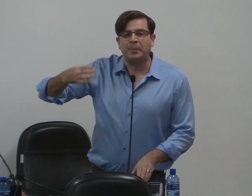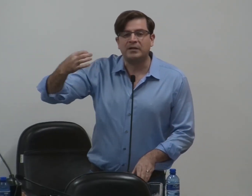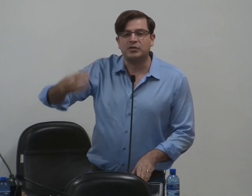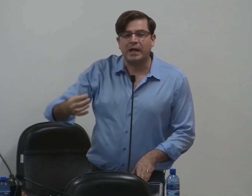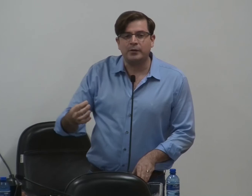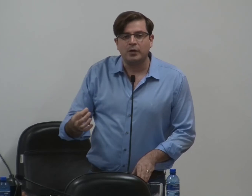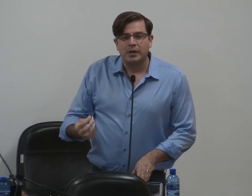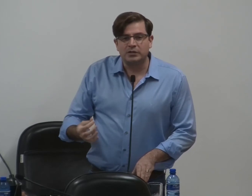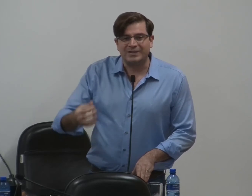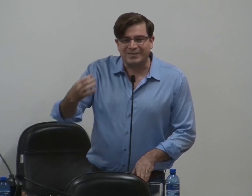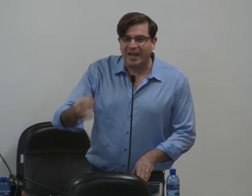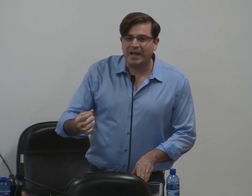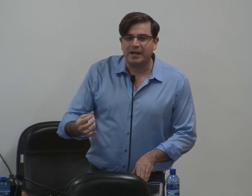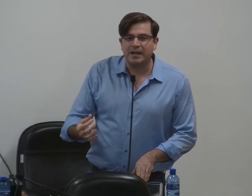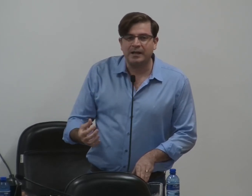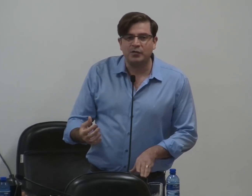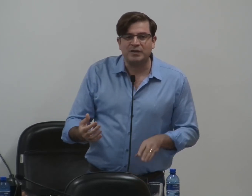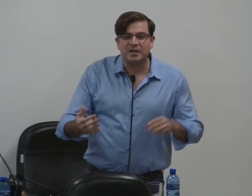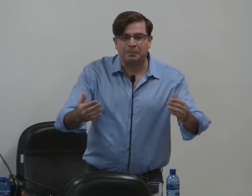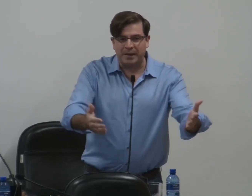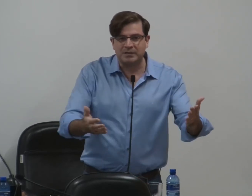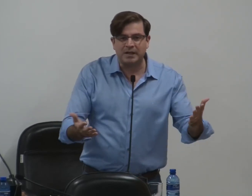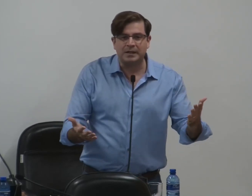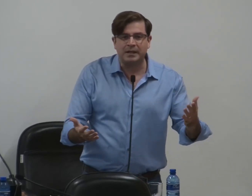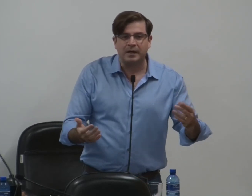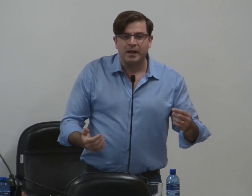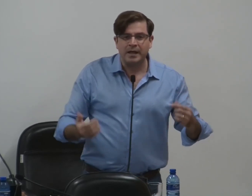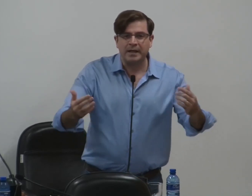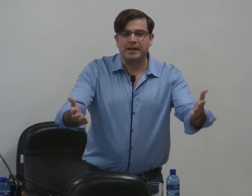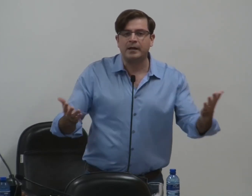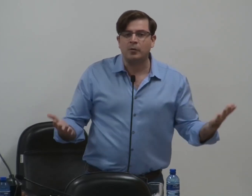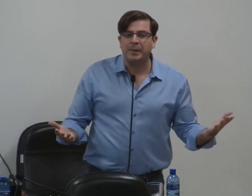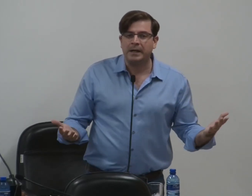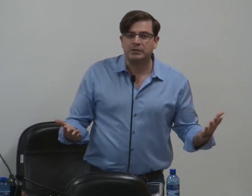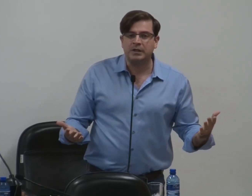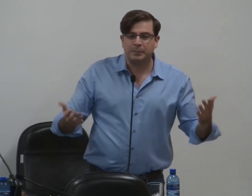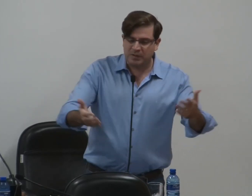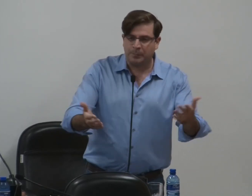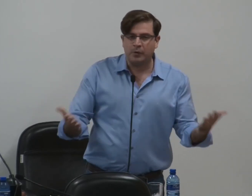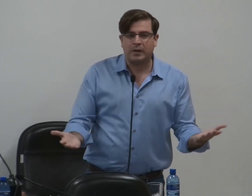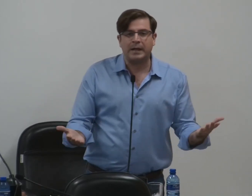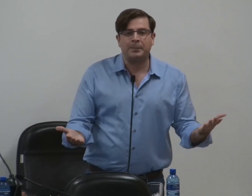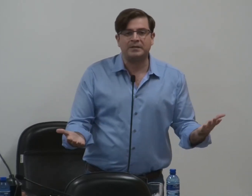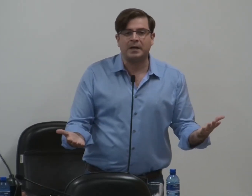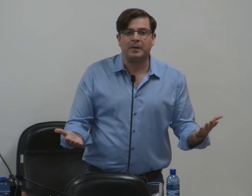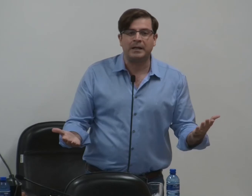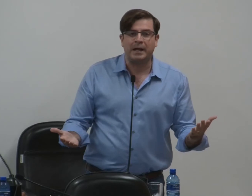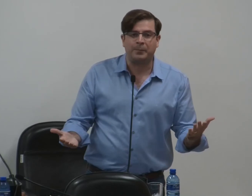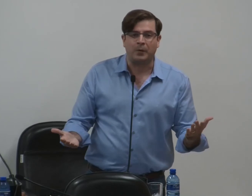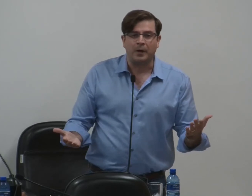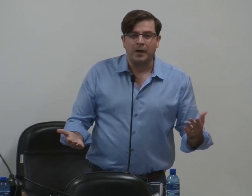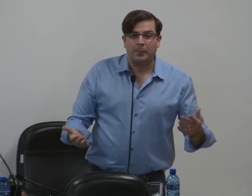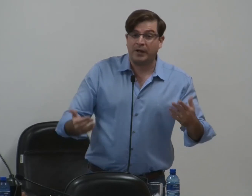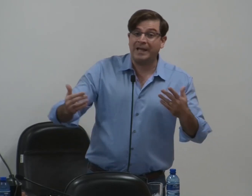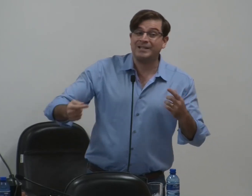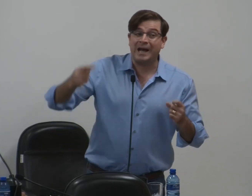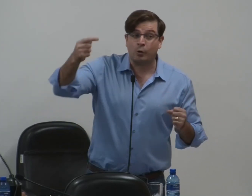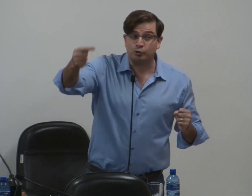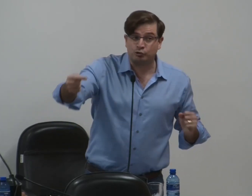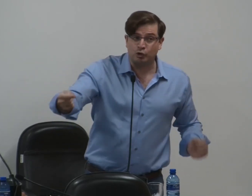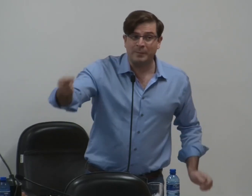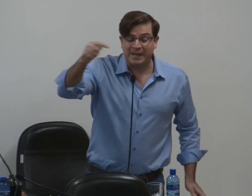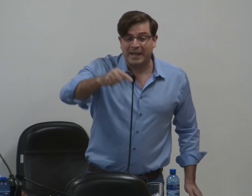de proprietário de terra querendo fazer parceria, e aí cria cooperativa, precisa pôr o cara para trabalhar, pô, porque